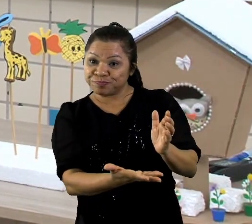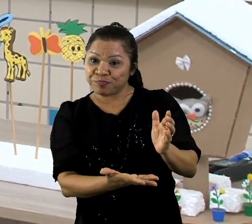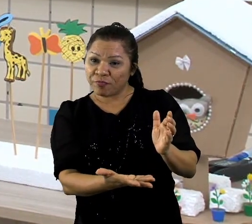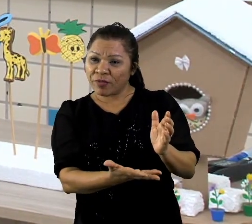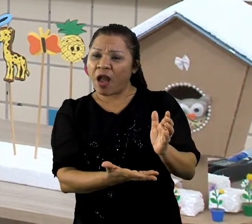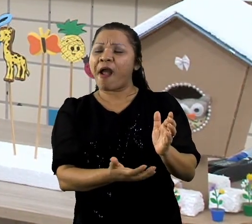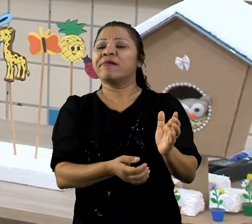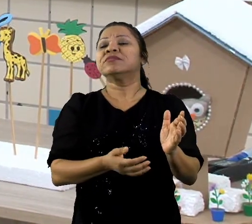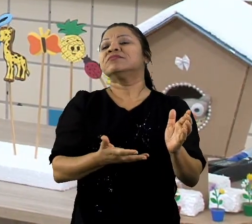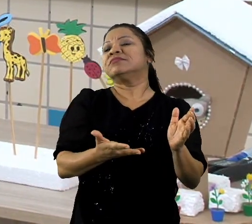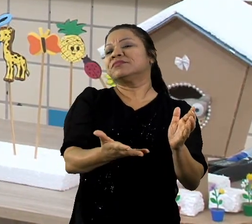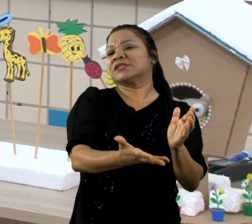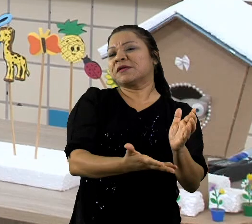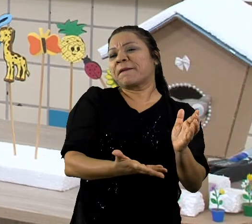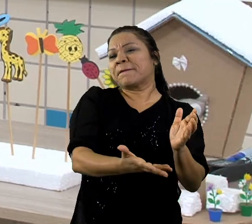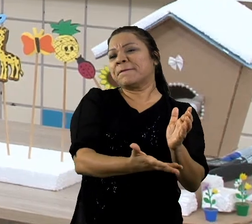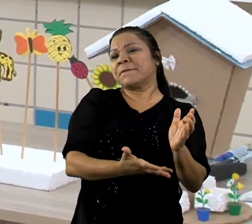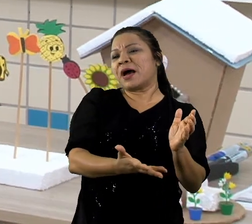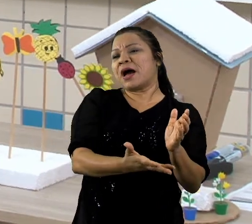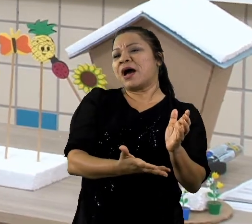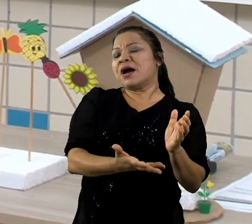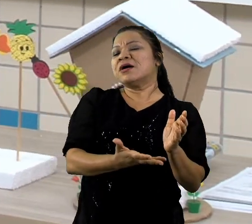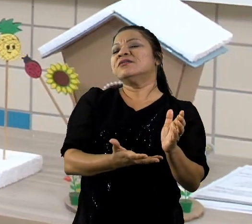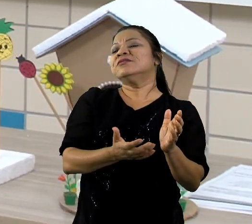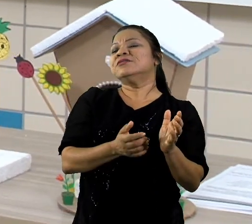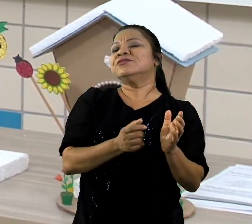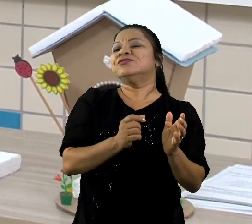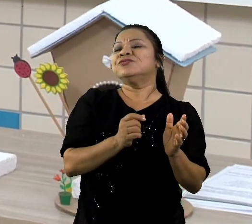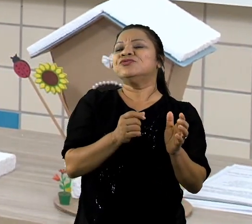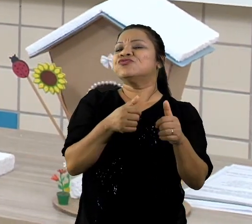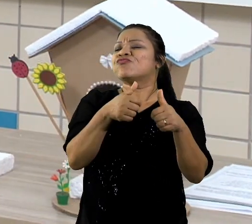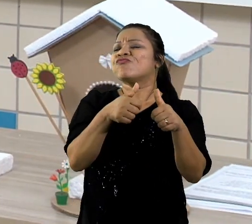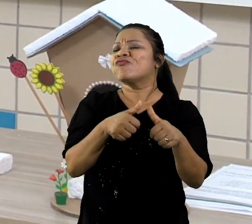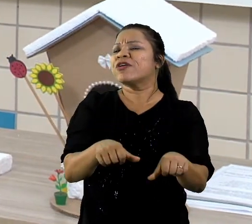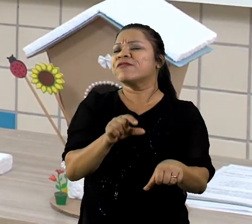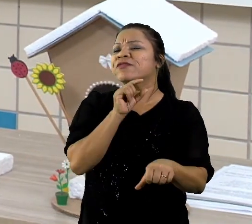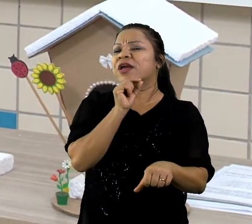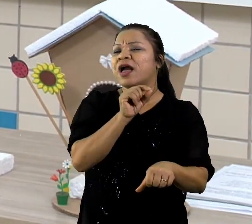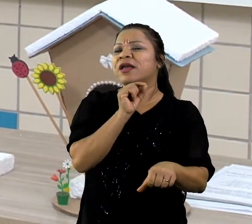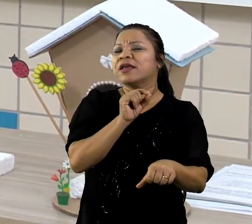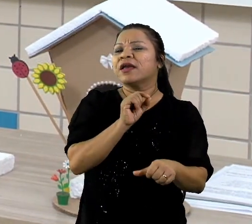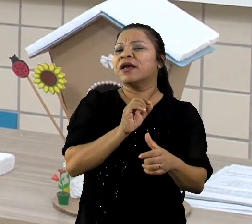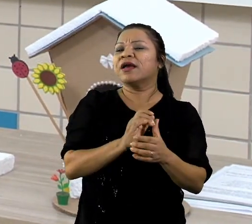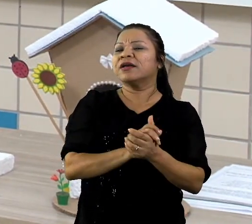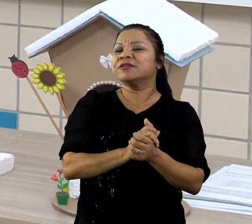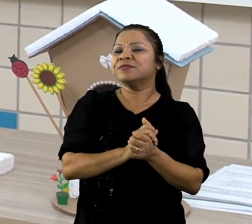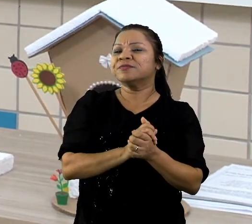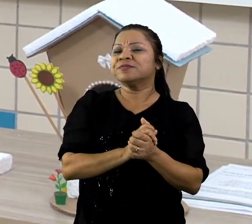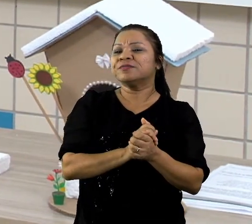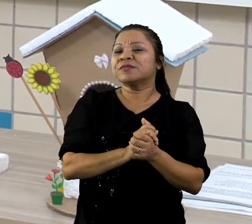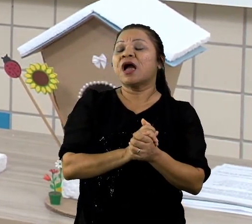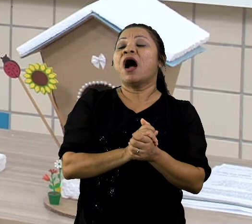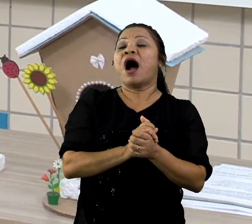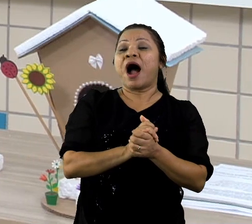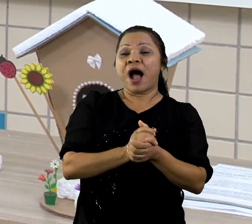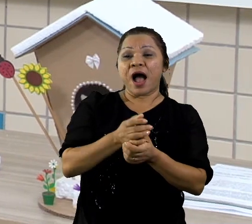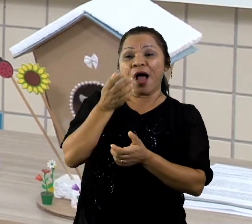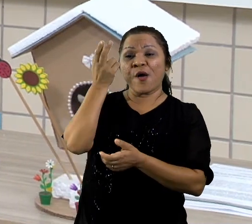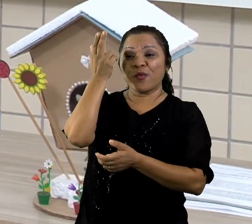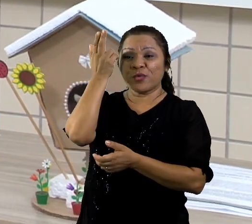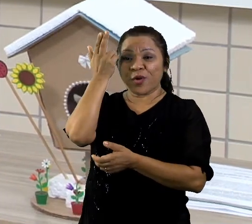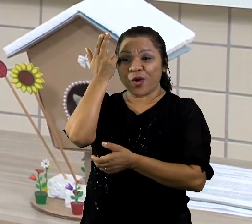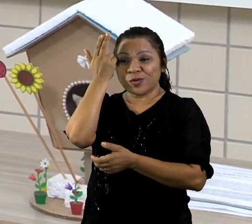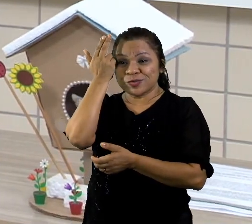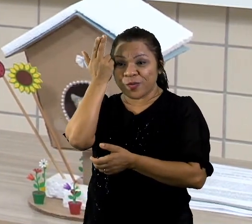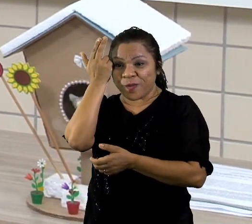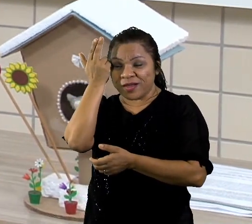Embaixo da casinha, quem vai ficar é o nosso coelhinho. Para